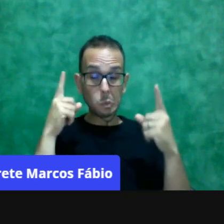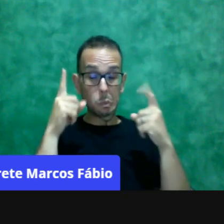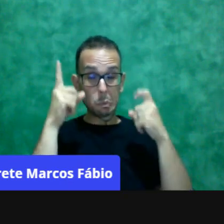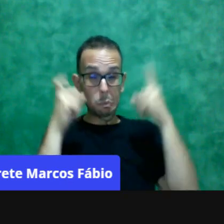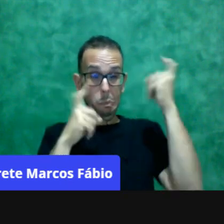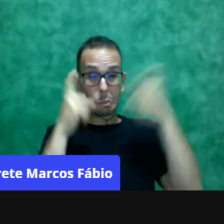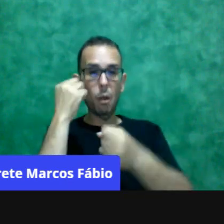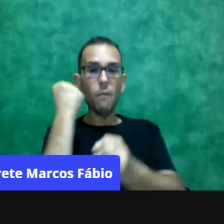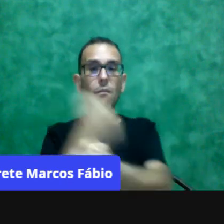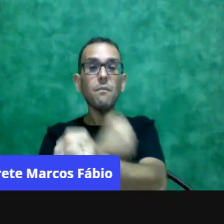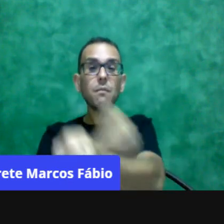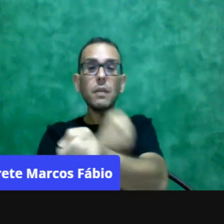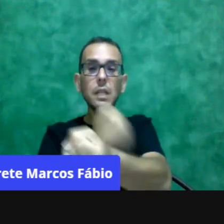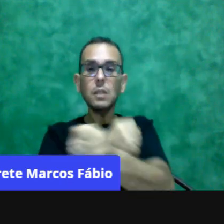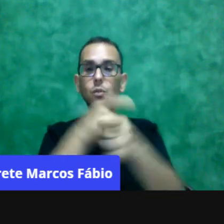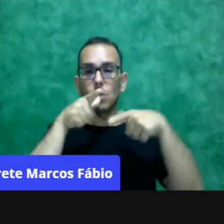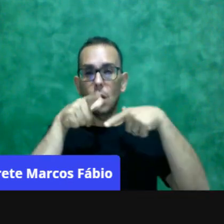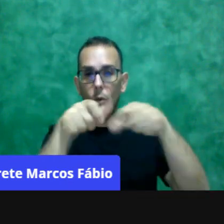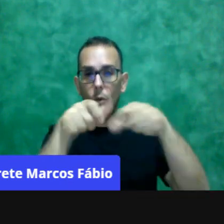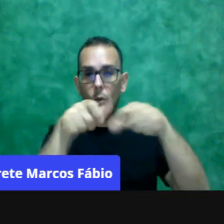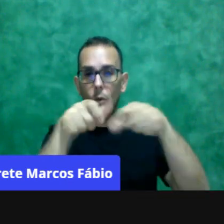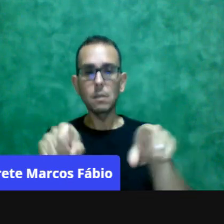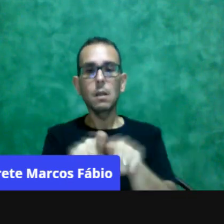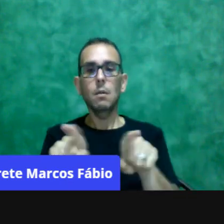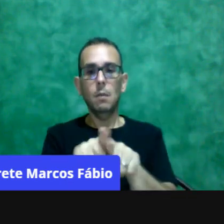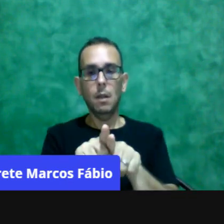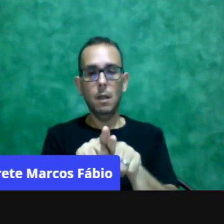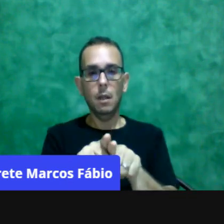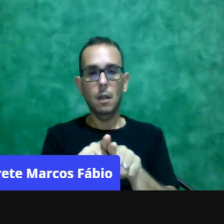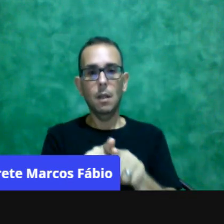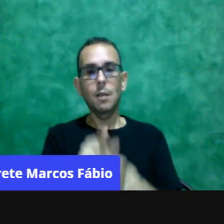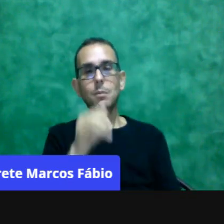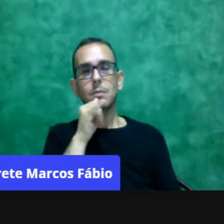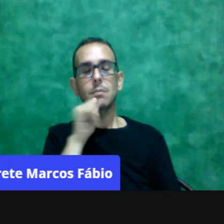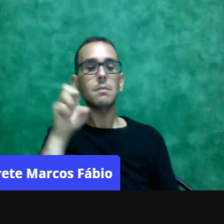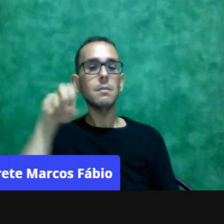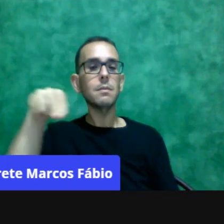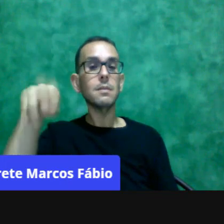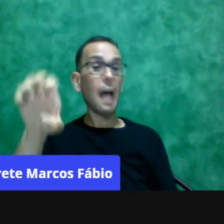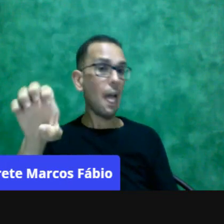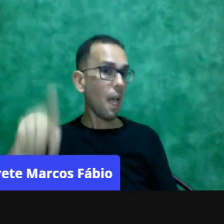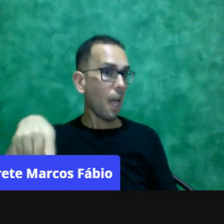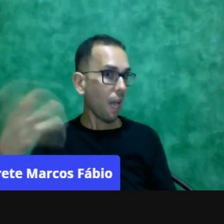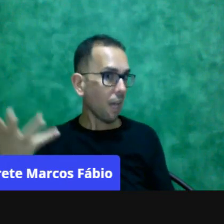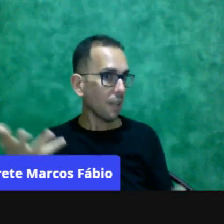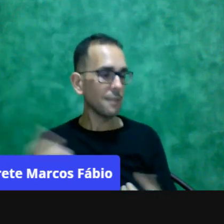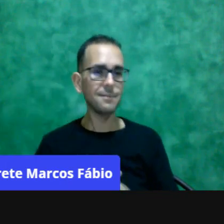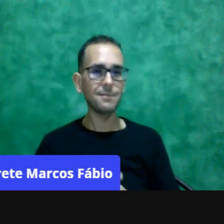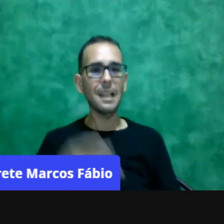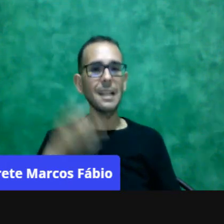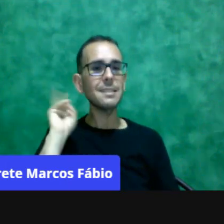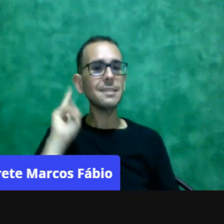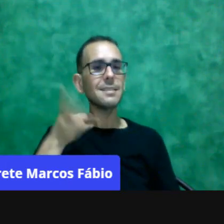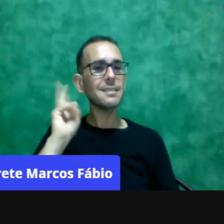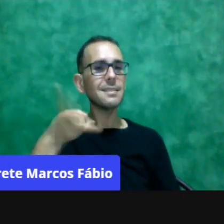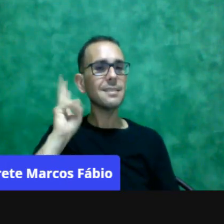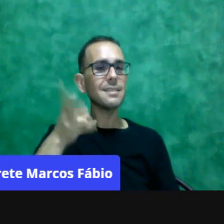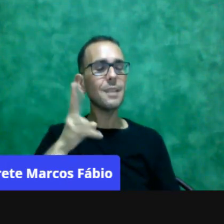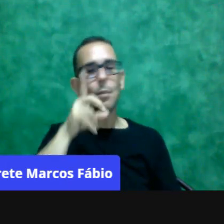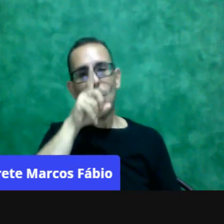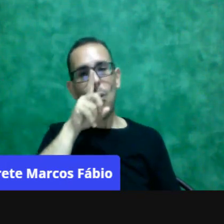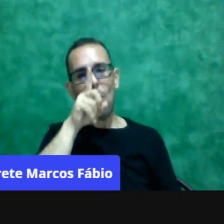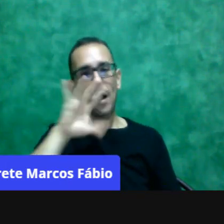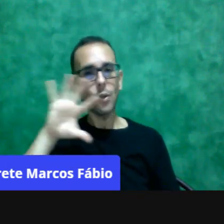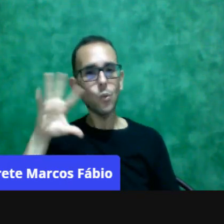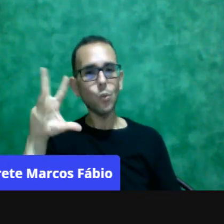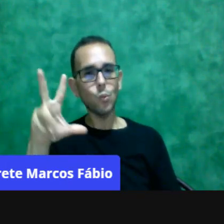vícios de linguagem, né? Então, tipo, o né. Entendeu? Então, sempre cuidado com tudo